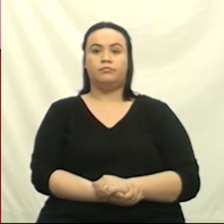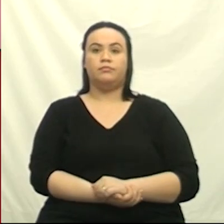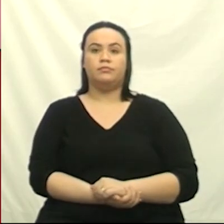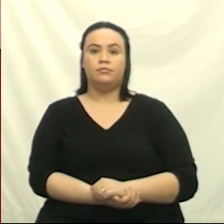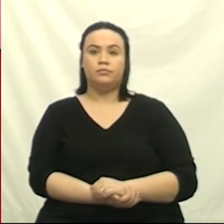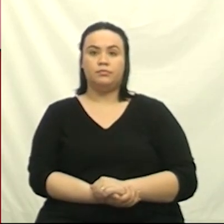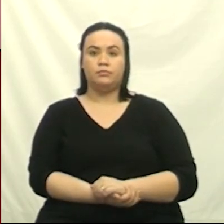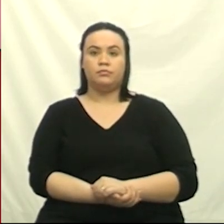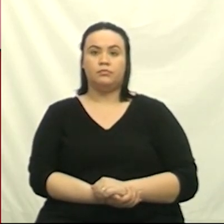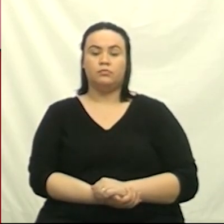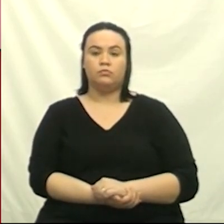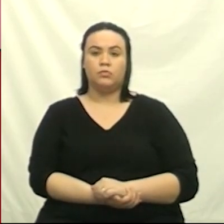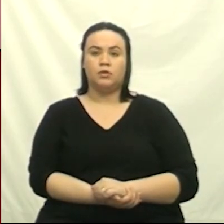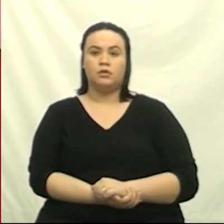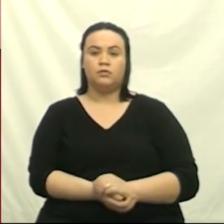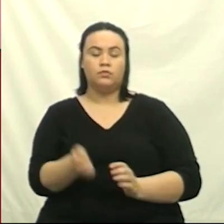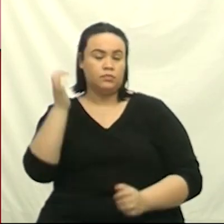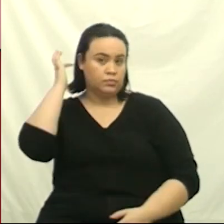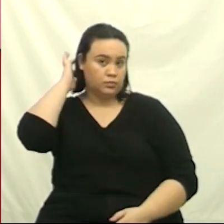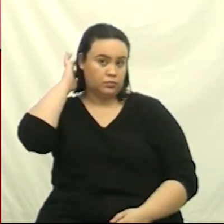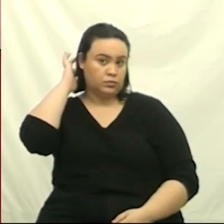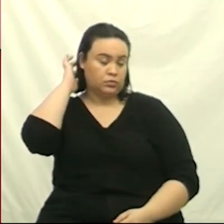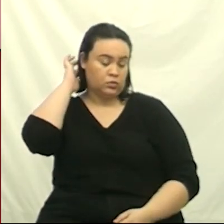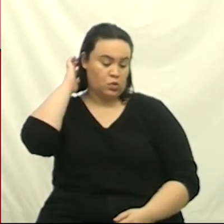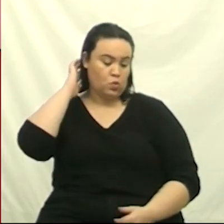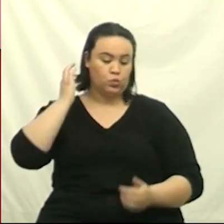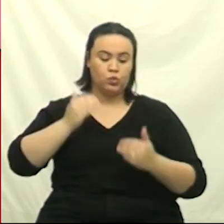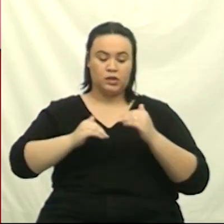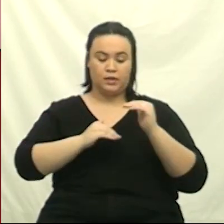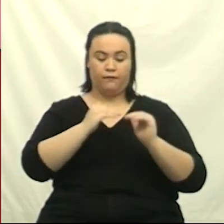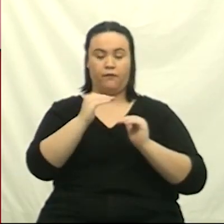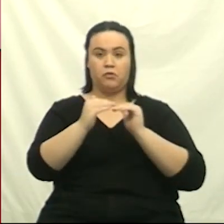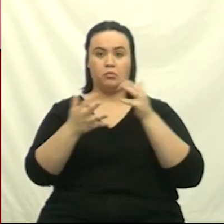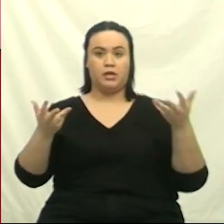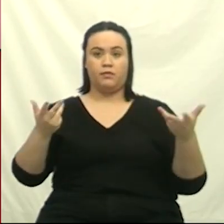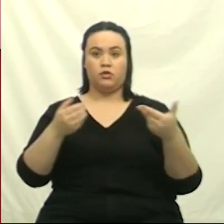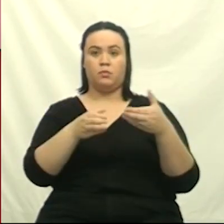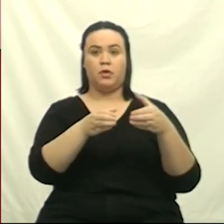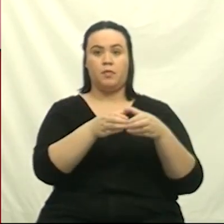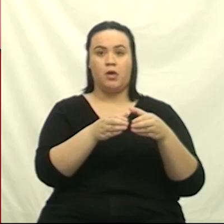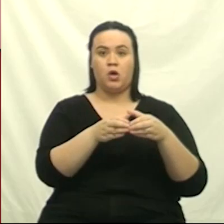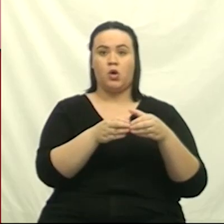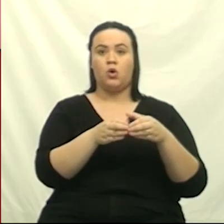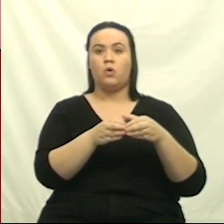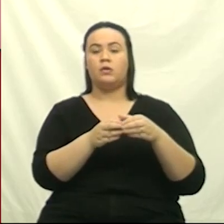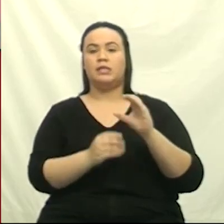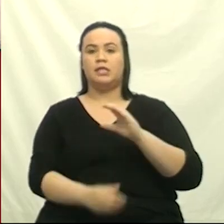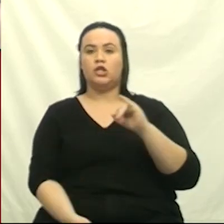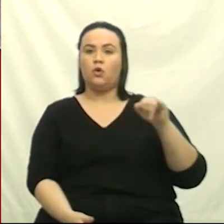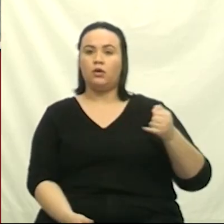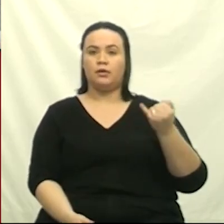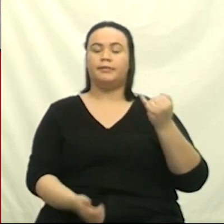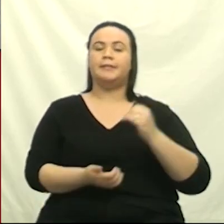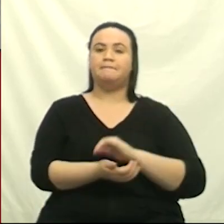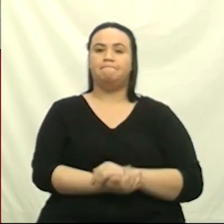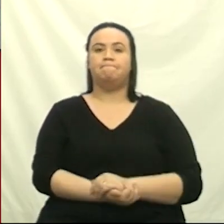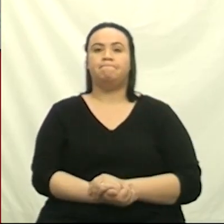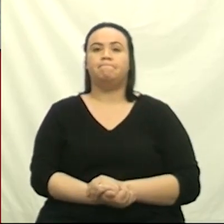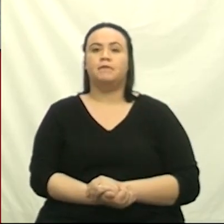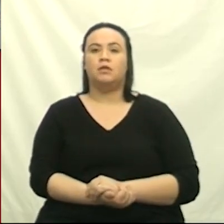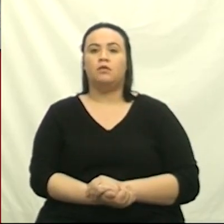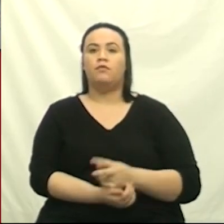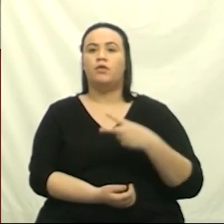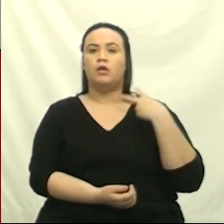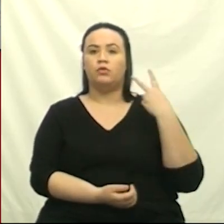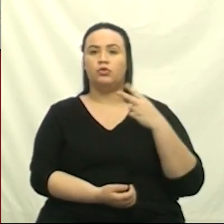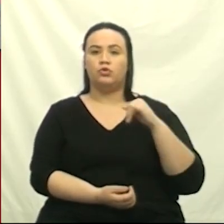teve um desempenho espetacular primeiro na comissão de constituição e justiça onde o vereador